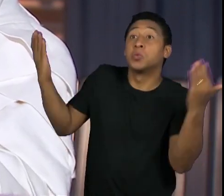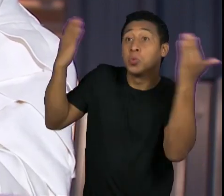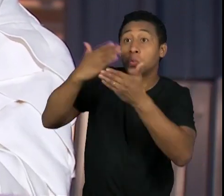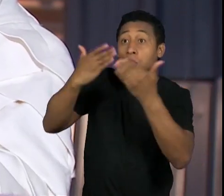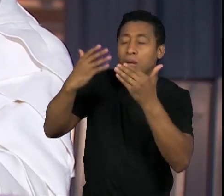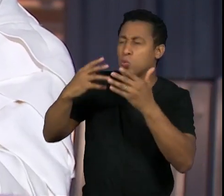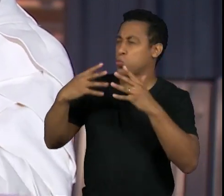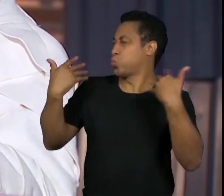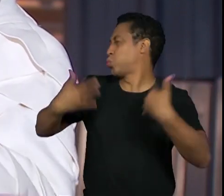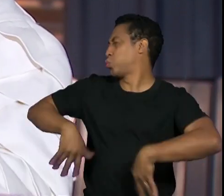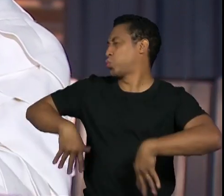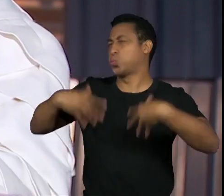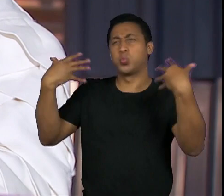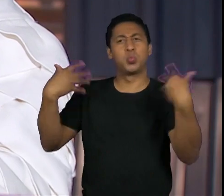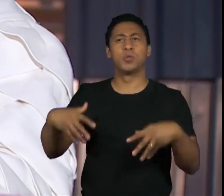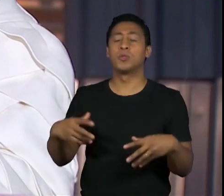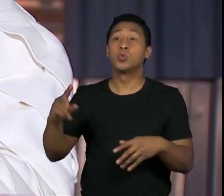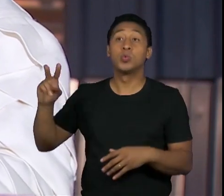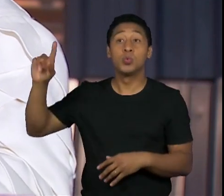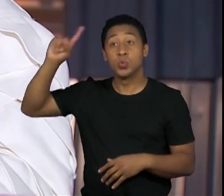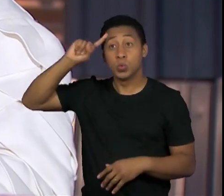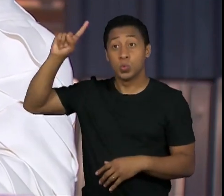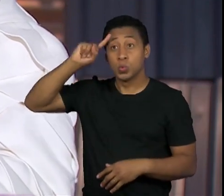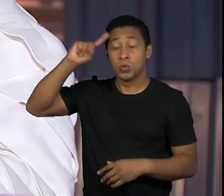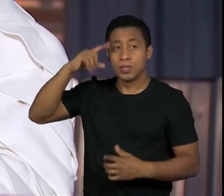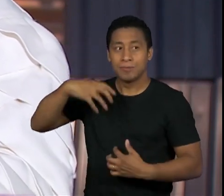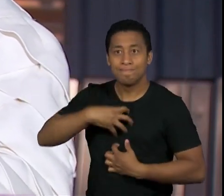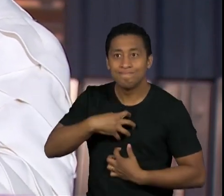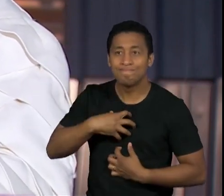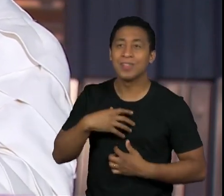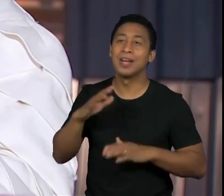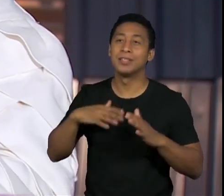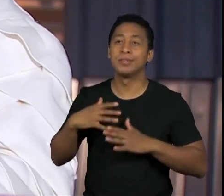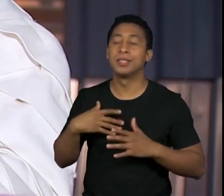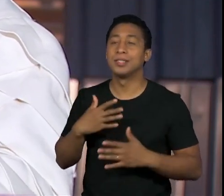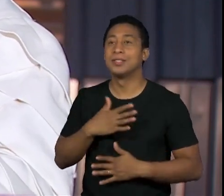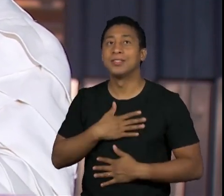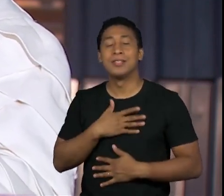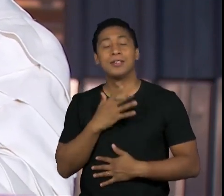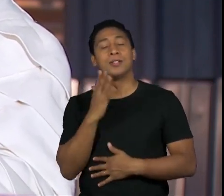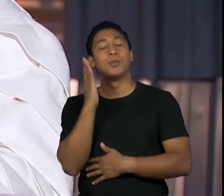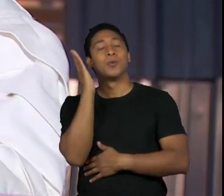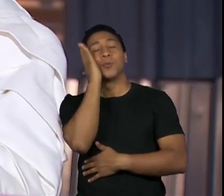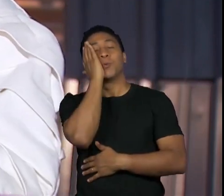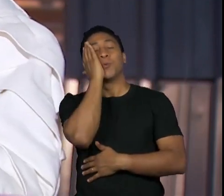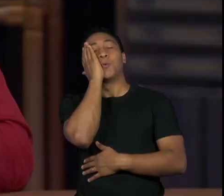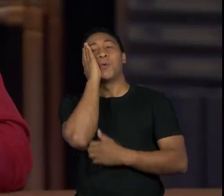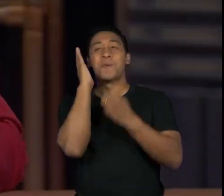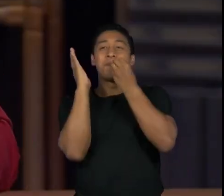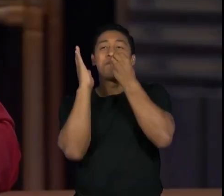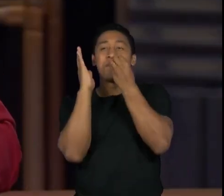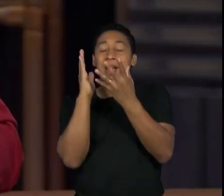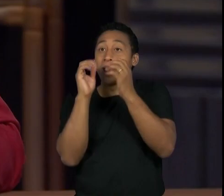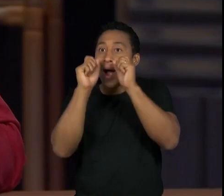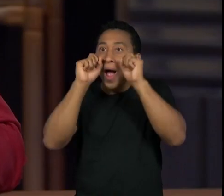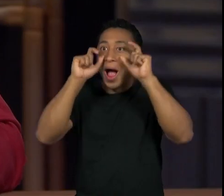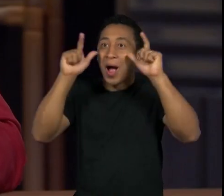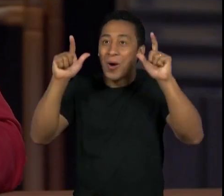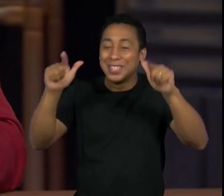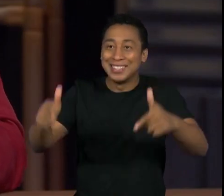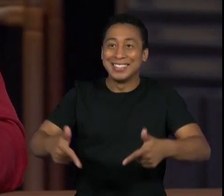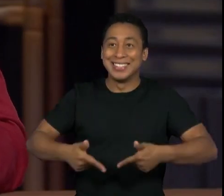dias, né? Não é só a cara descansada de quem teve uma boa noite, né? Vamos dizer assim. Você já vai